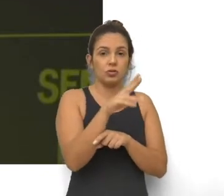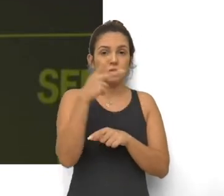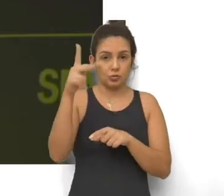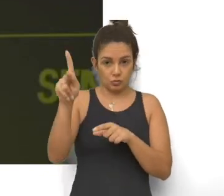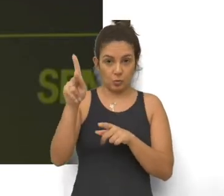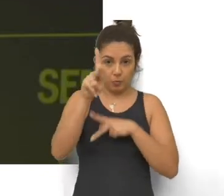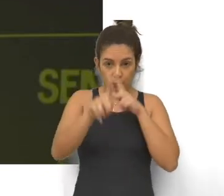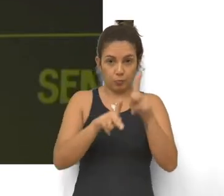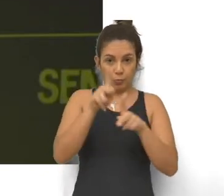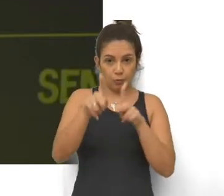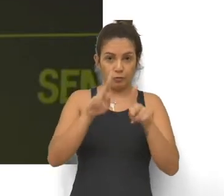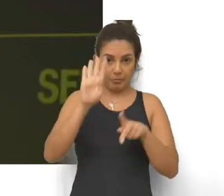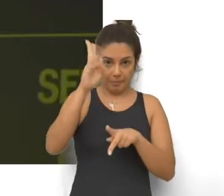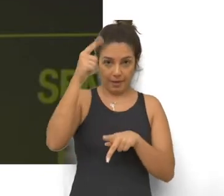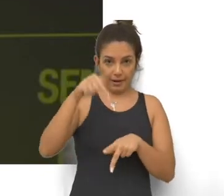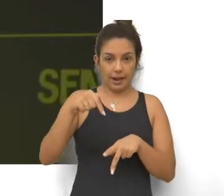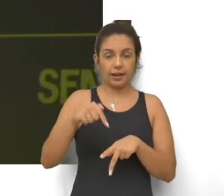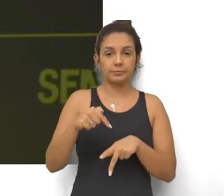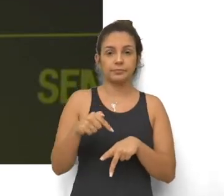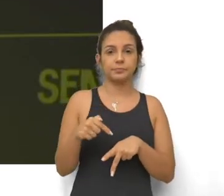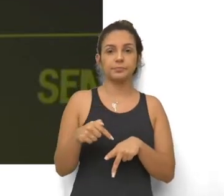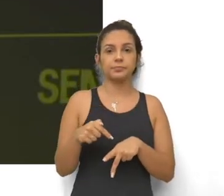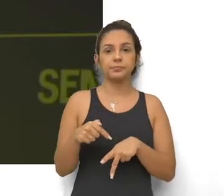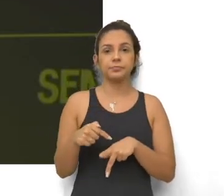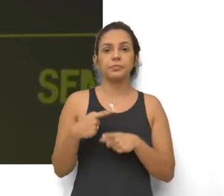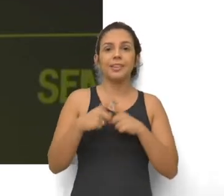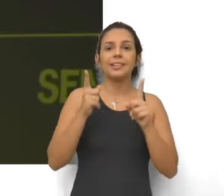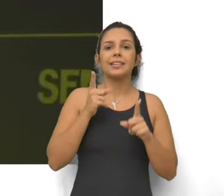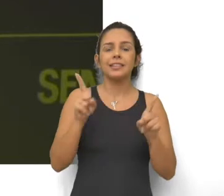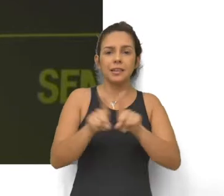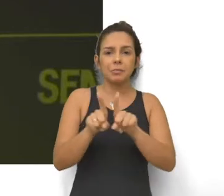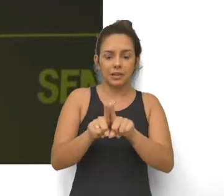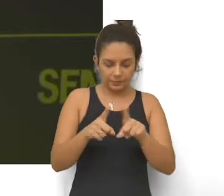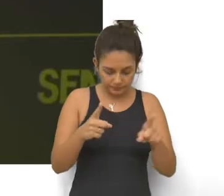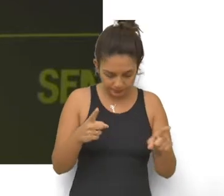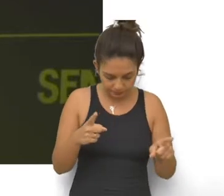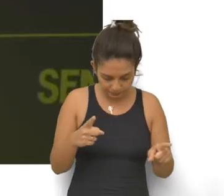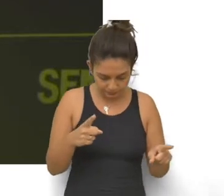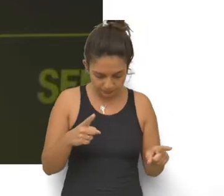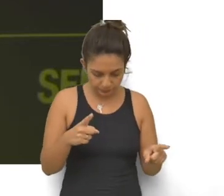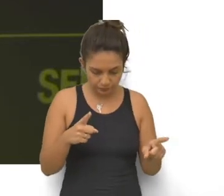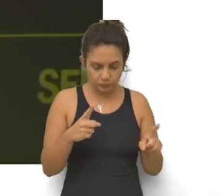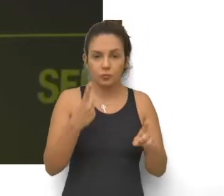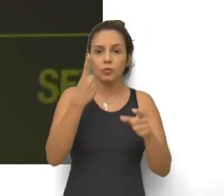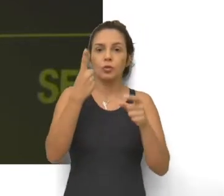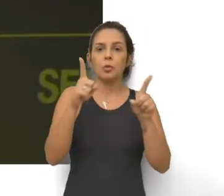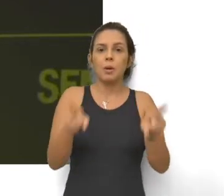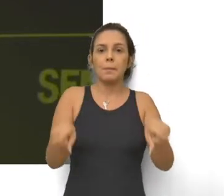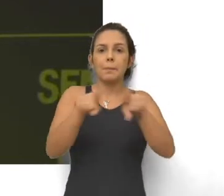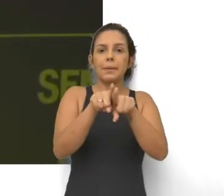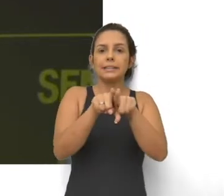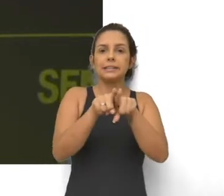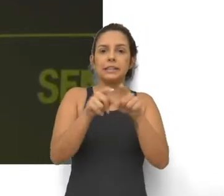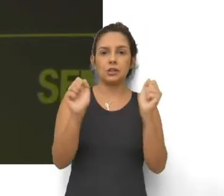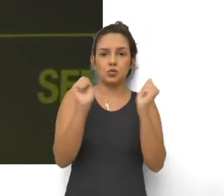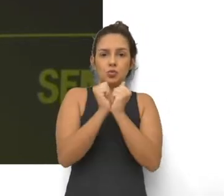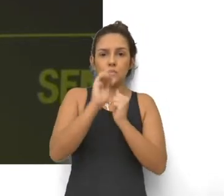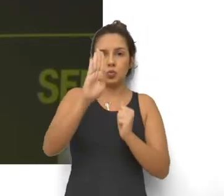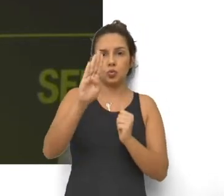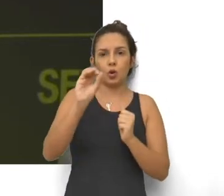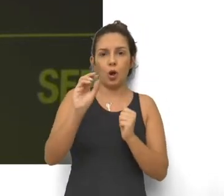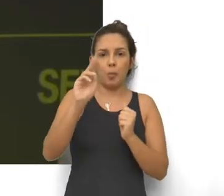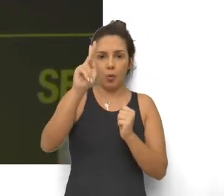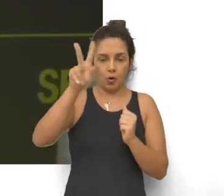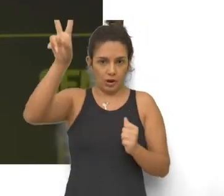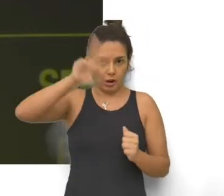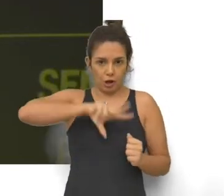seu público, aqui de BH do Sempre um Papo, mas também uma parceria que eu fiz com a Book Company, que é uma empresa similar de